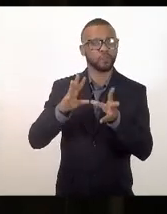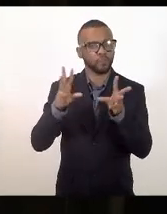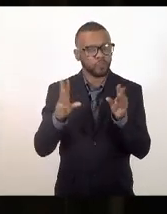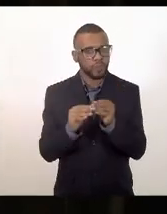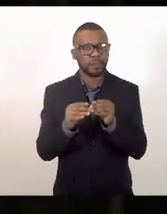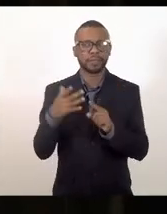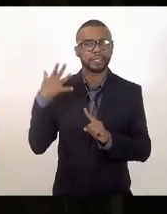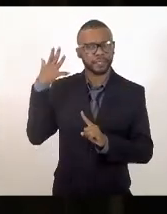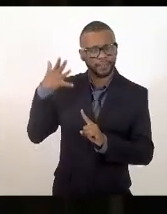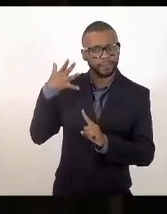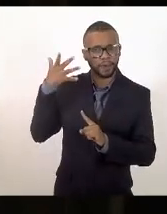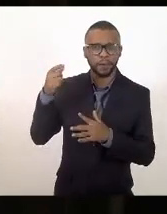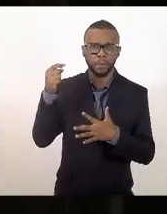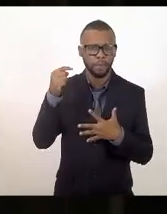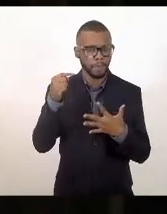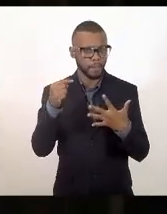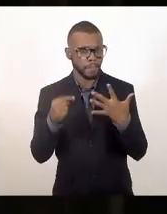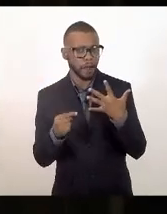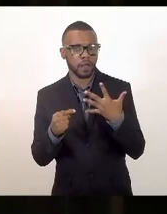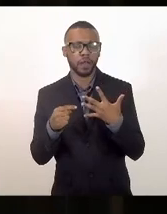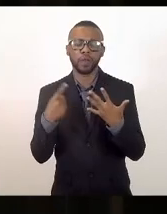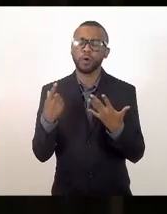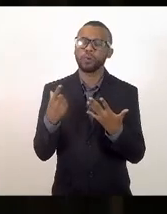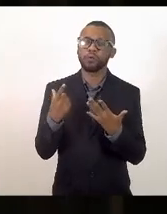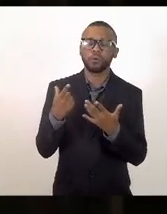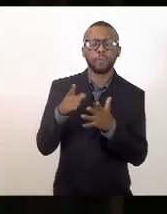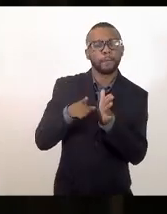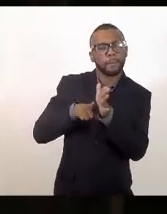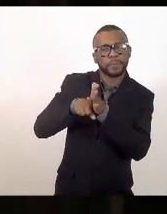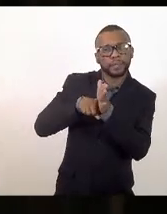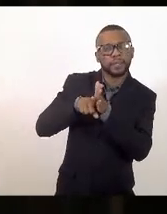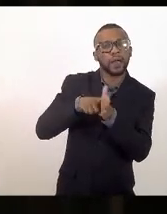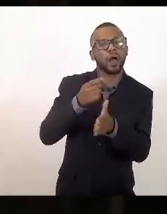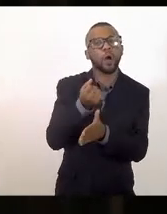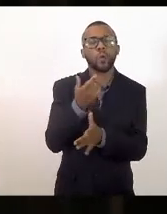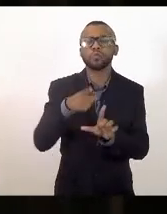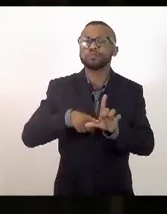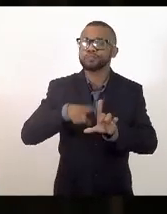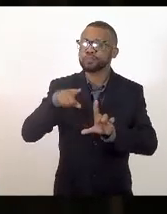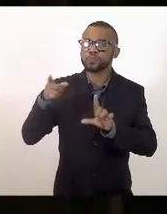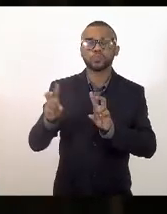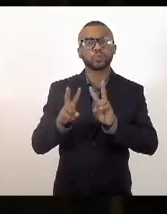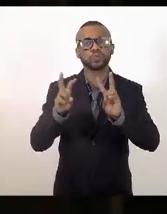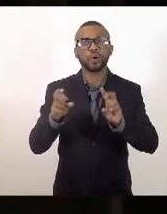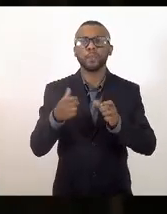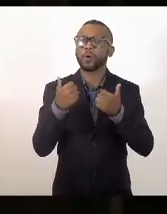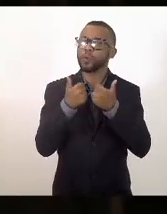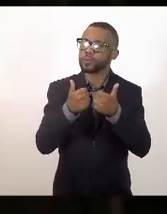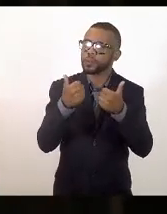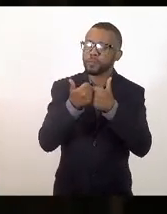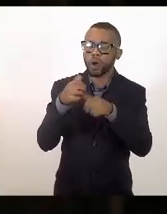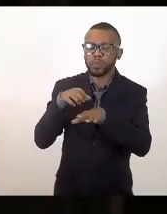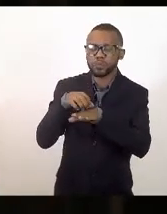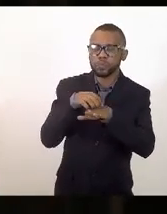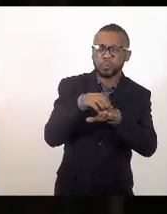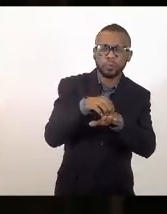todas, hoje eu peguei alguns números com relação ao transporte e fiquei,